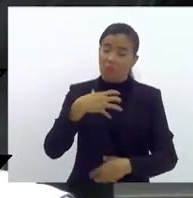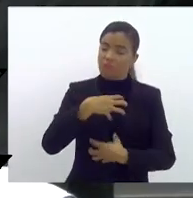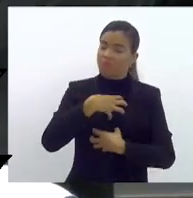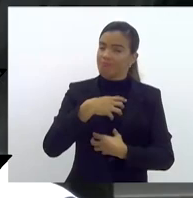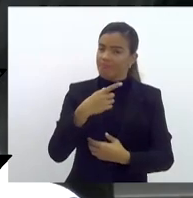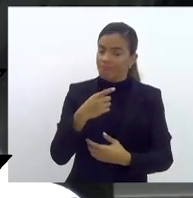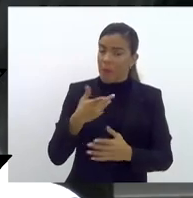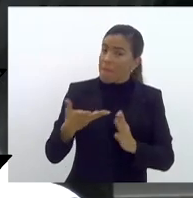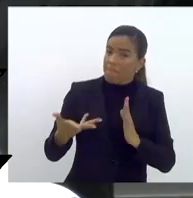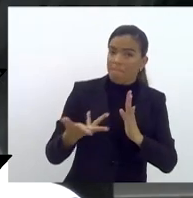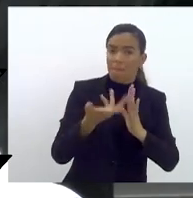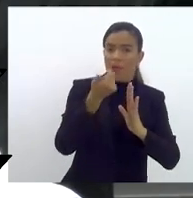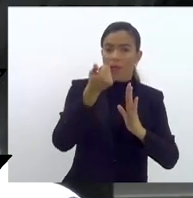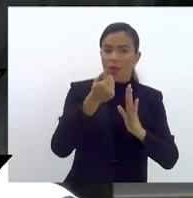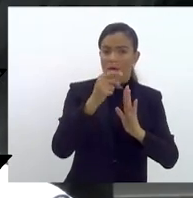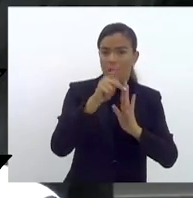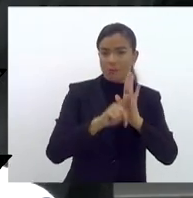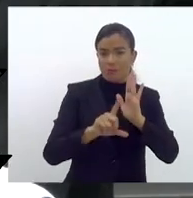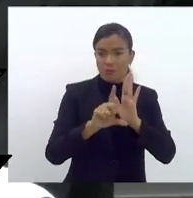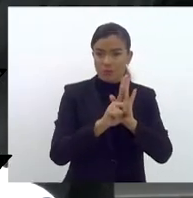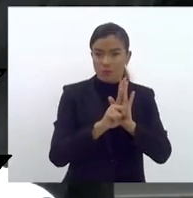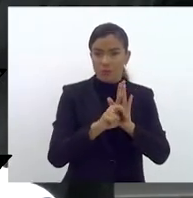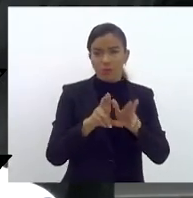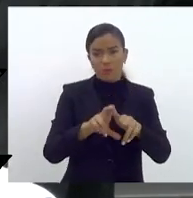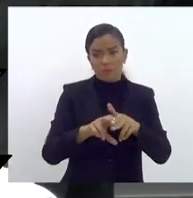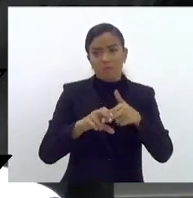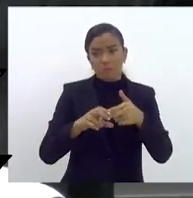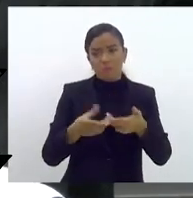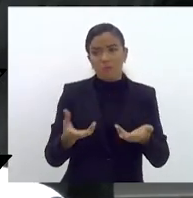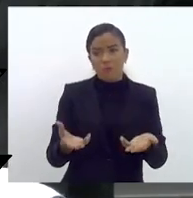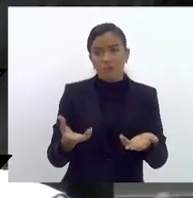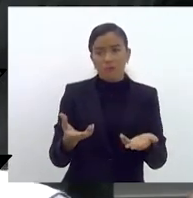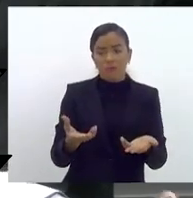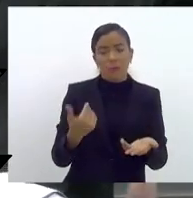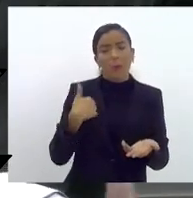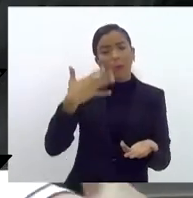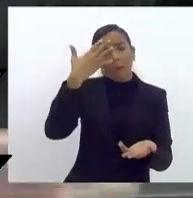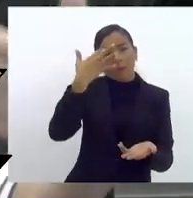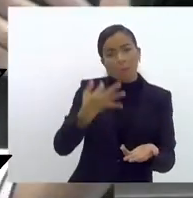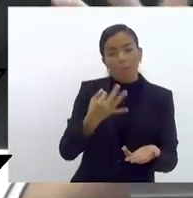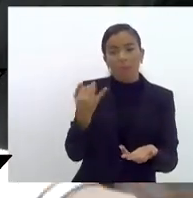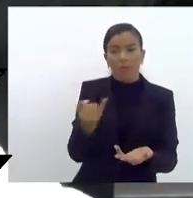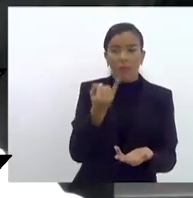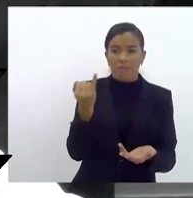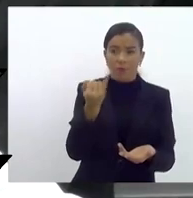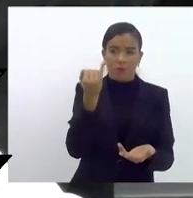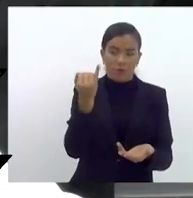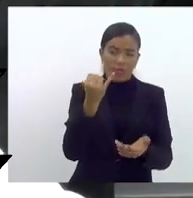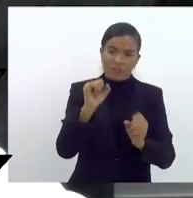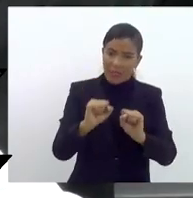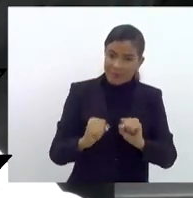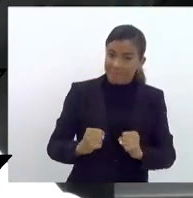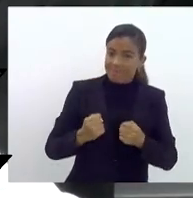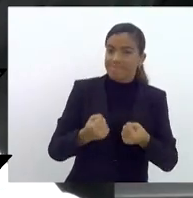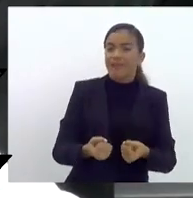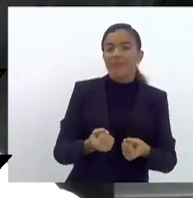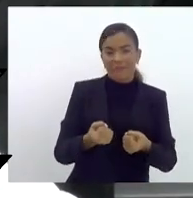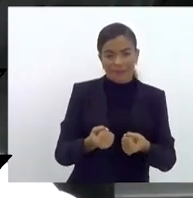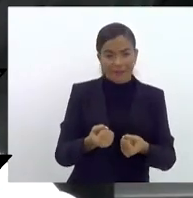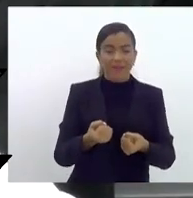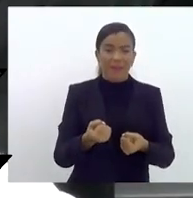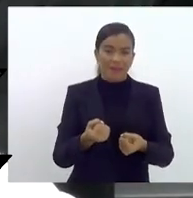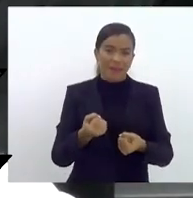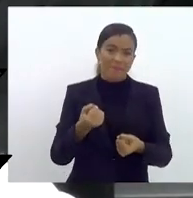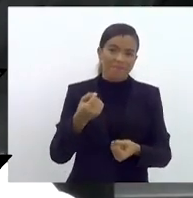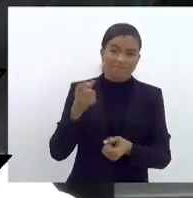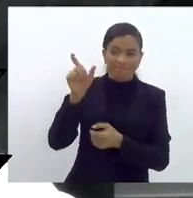aprimora a matéria né portanto eu entendo que é importante a defesa não é do